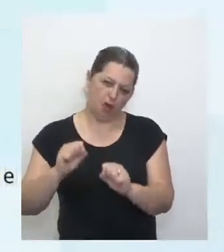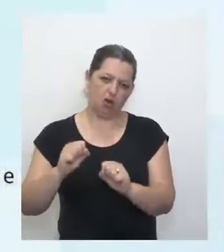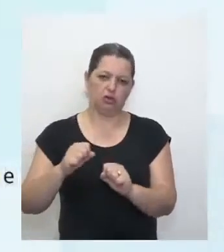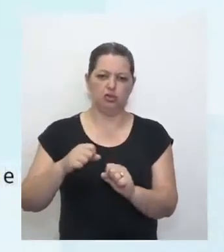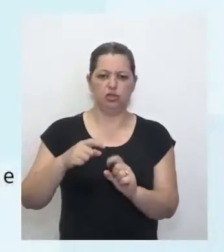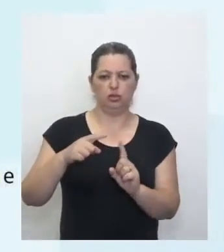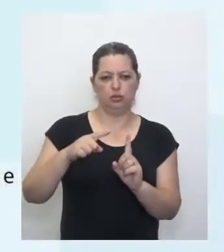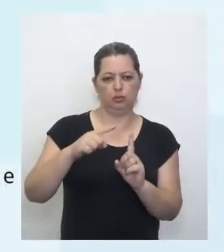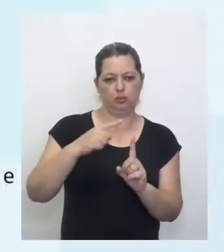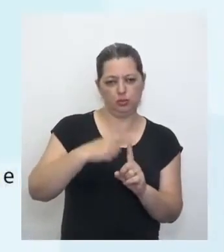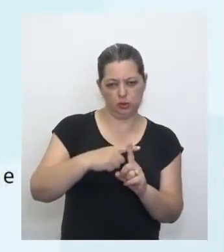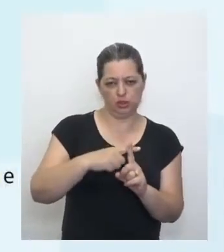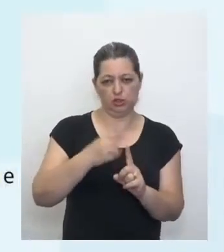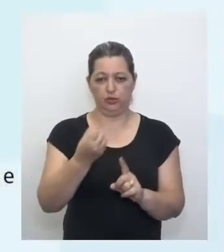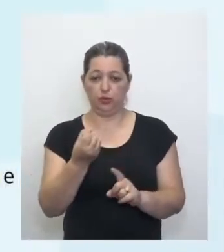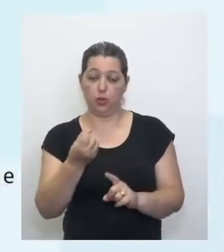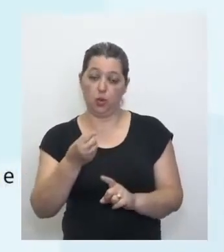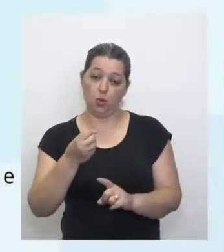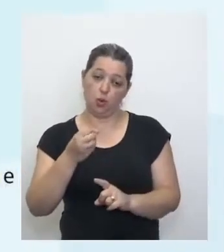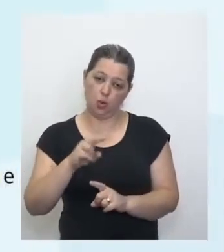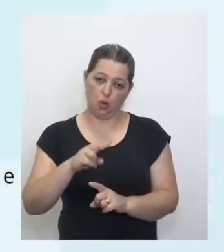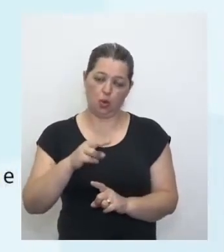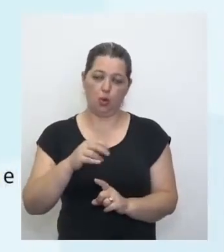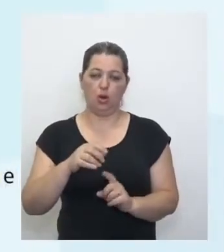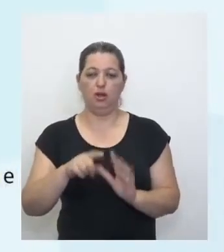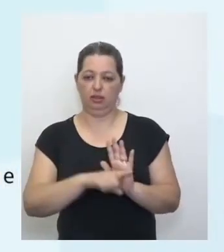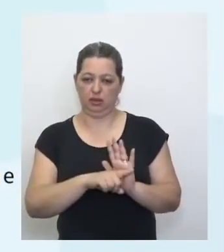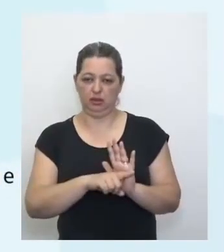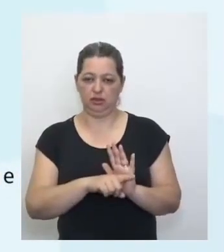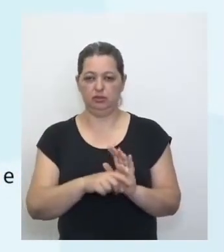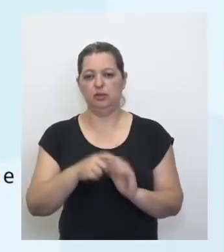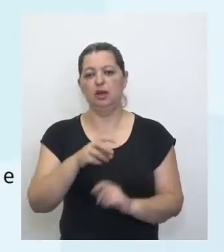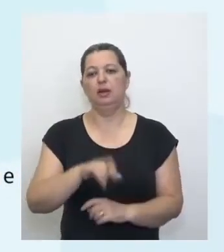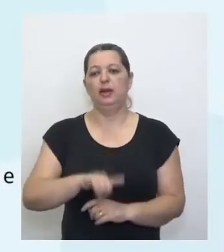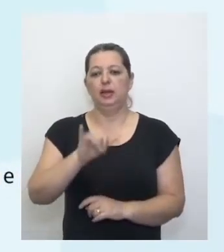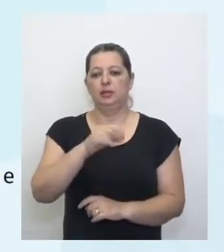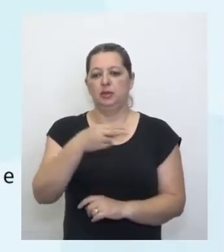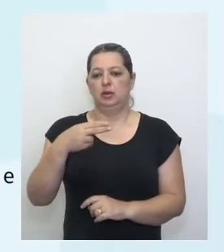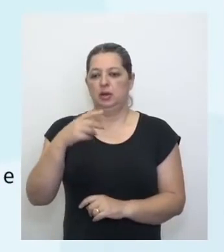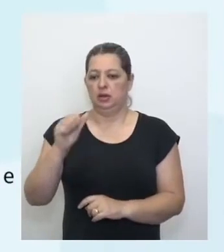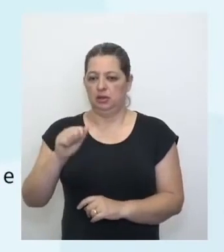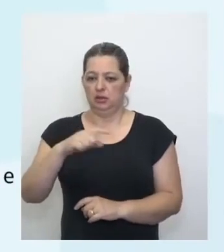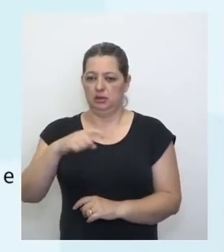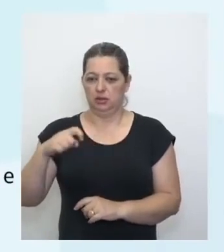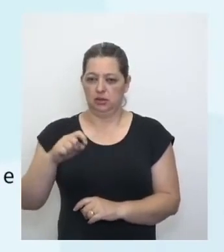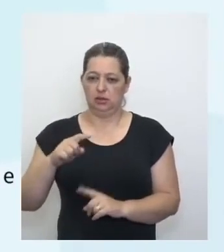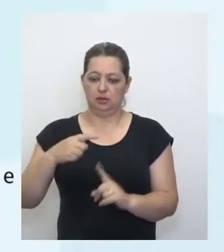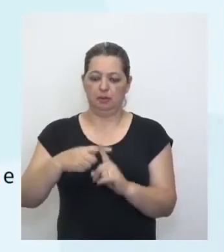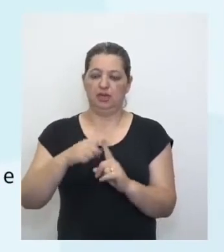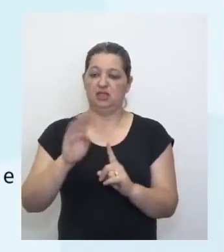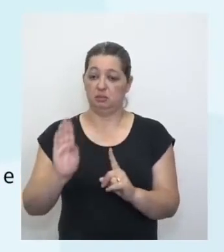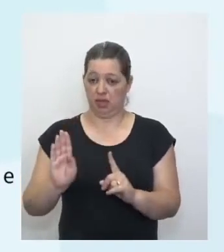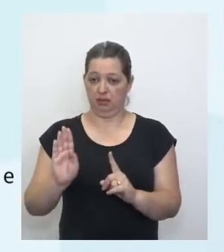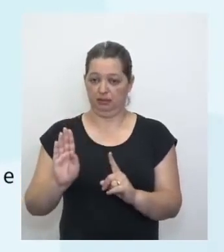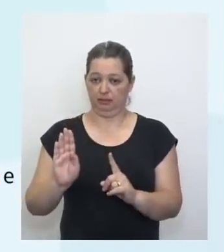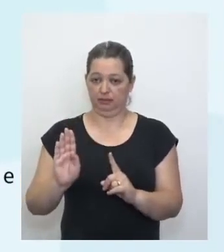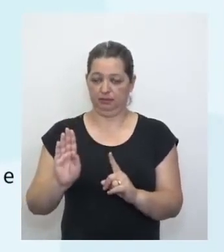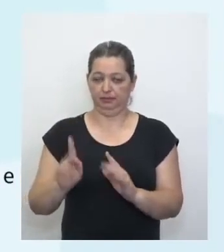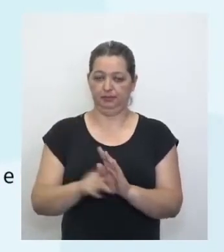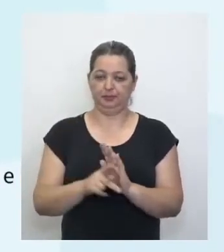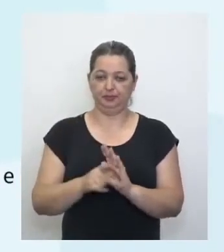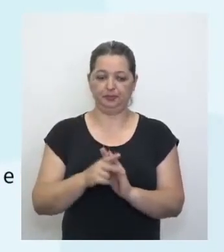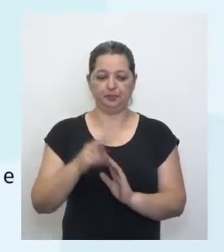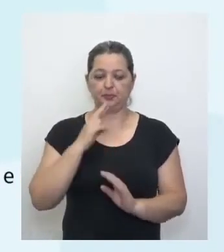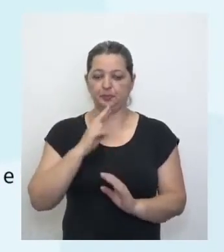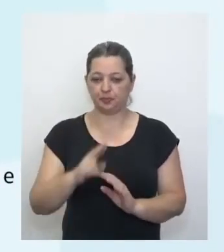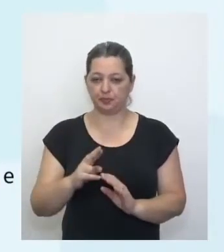vem comigo. Y igual a x mais b. Ou seja, você vai ter um número multiplicando por x, o